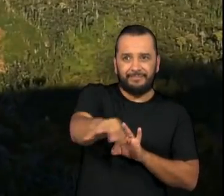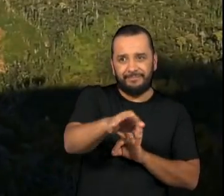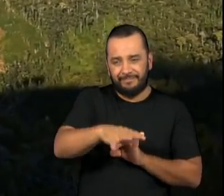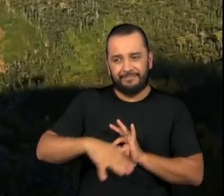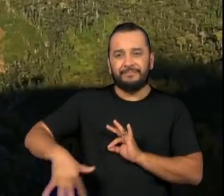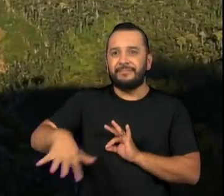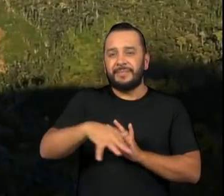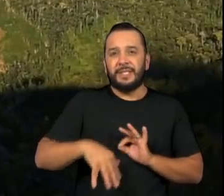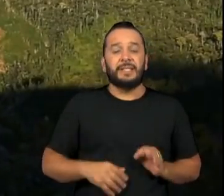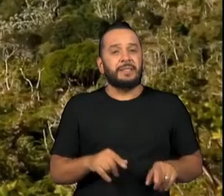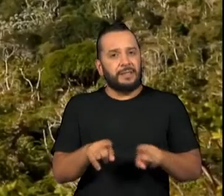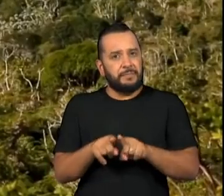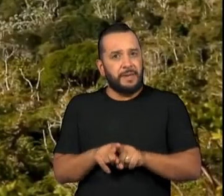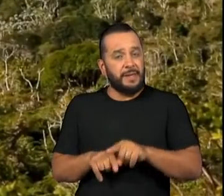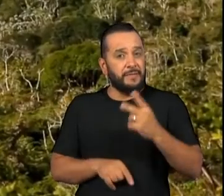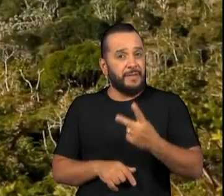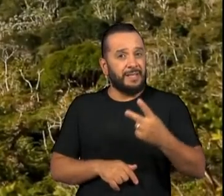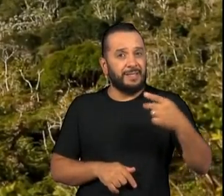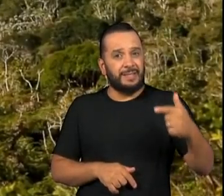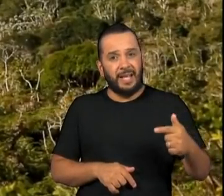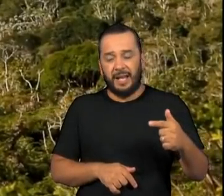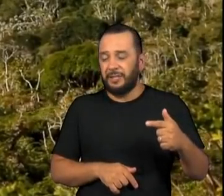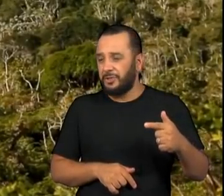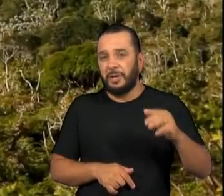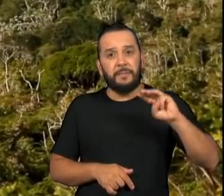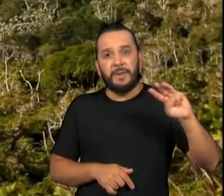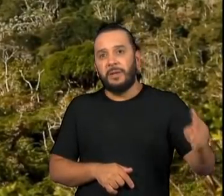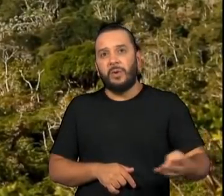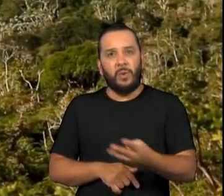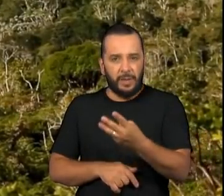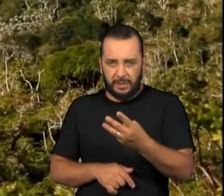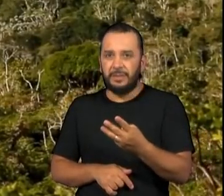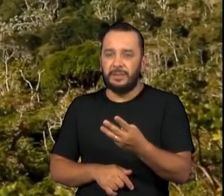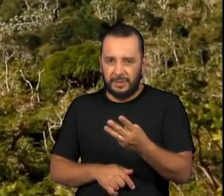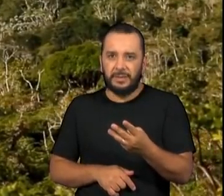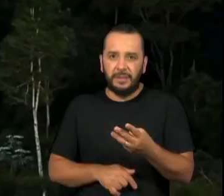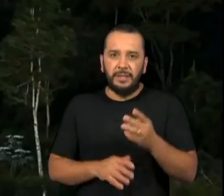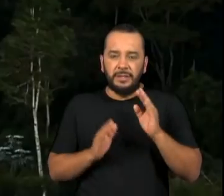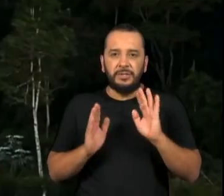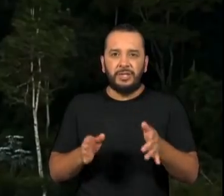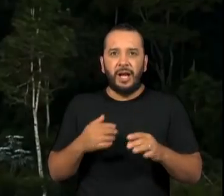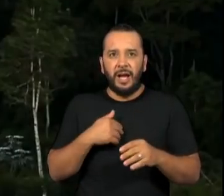de 27 milhões de habitantes. Ele resiste a